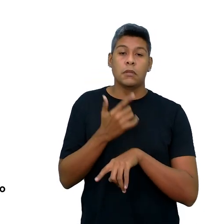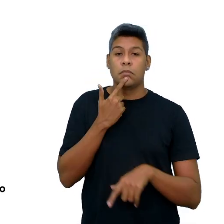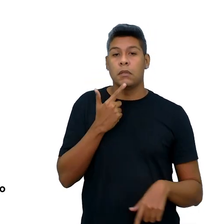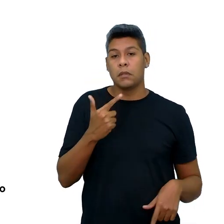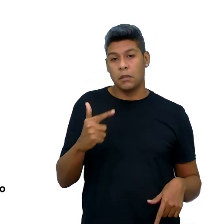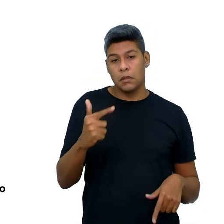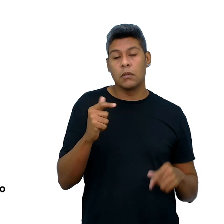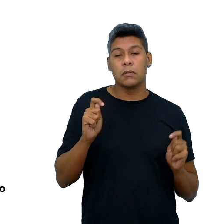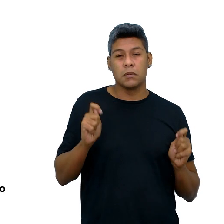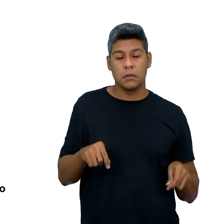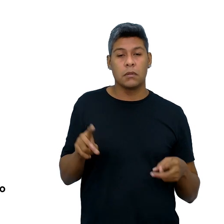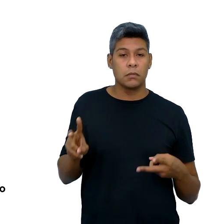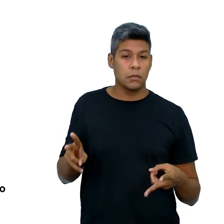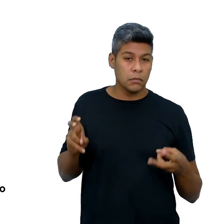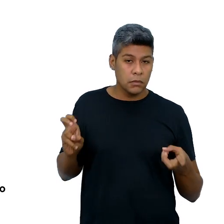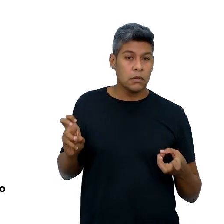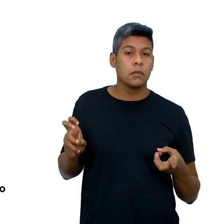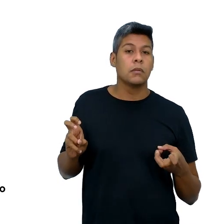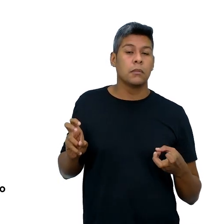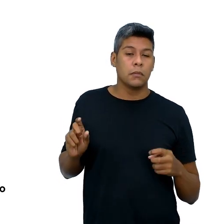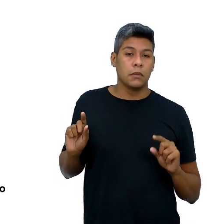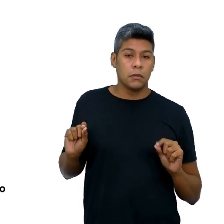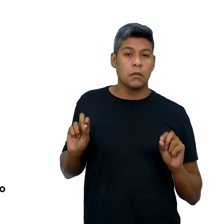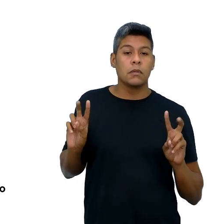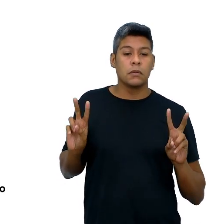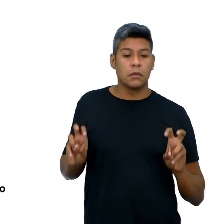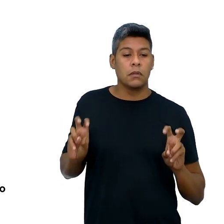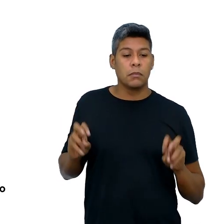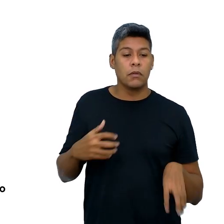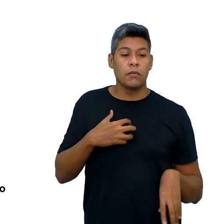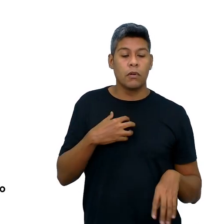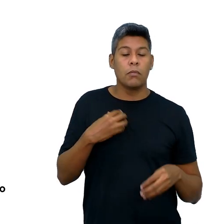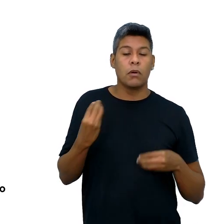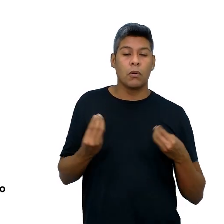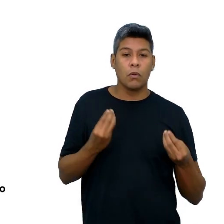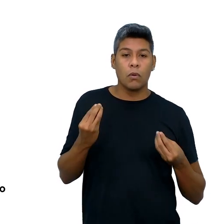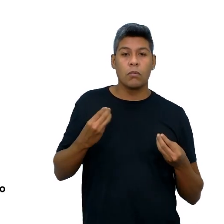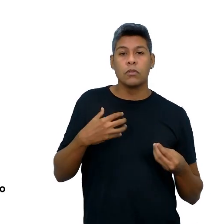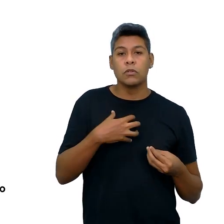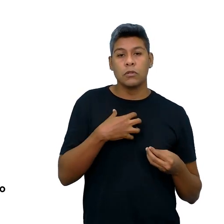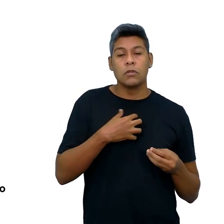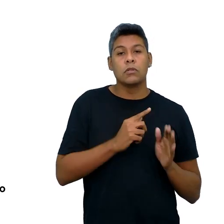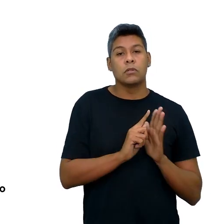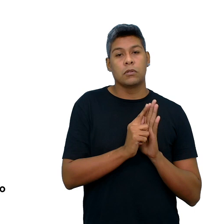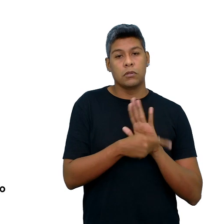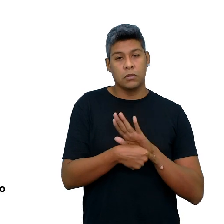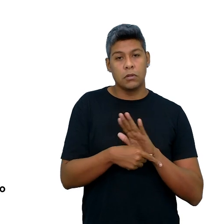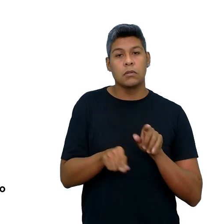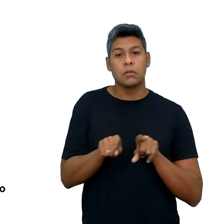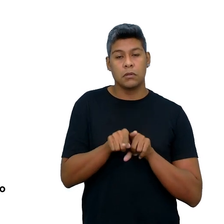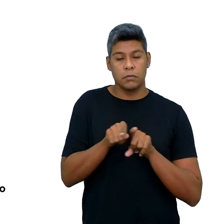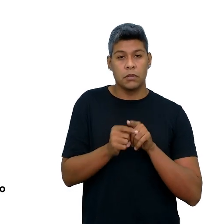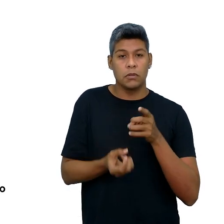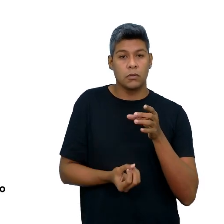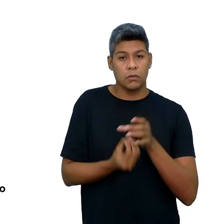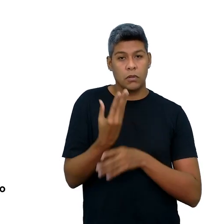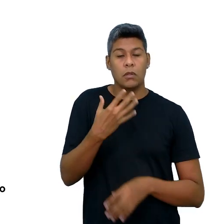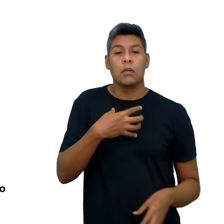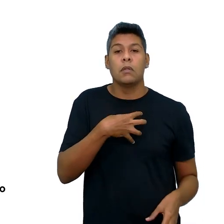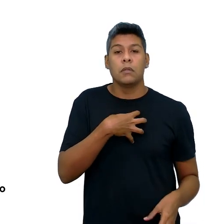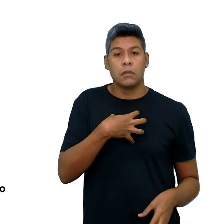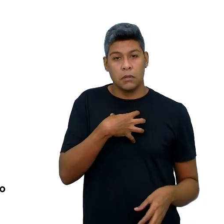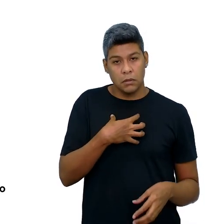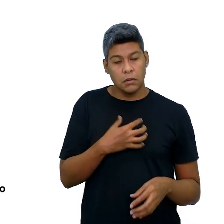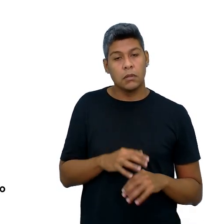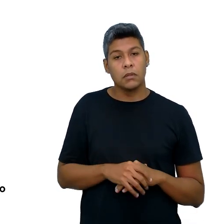permitem observar e analisar a progressão temática, a forma composicional do estilo dos gêneros e a construção de sentido,